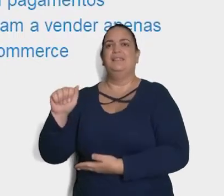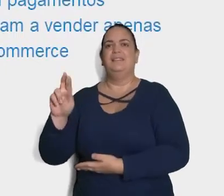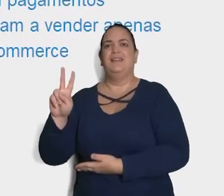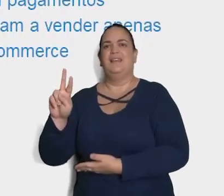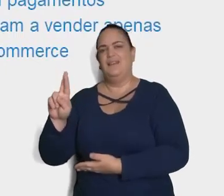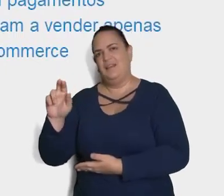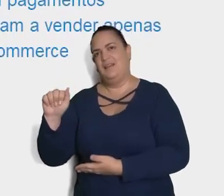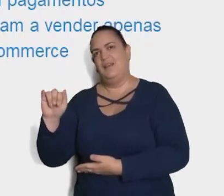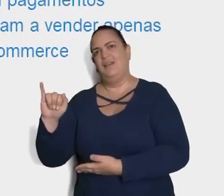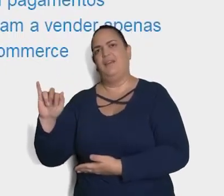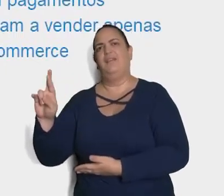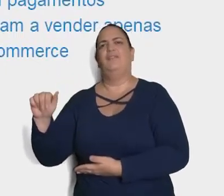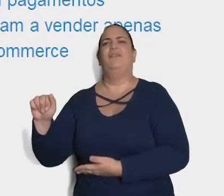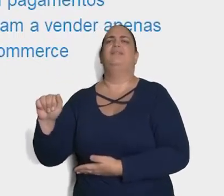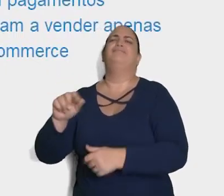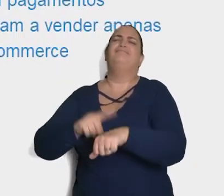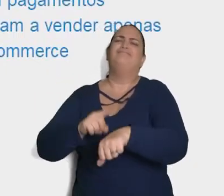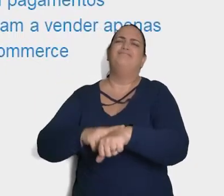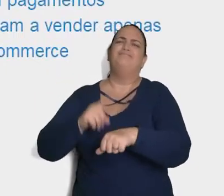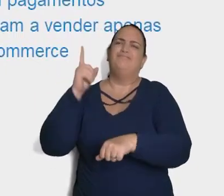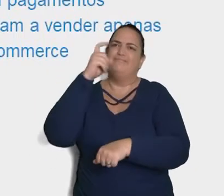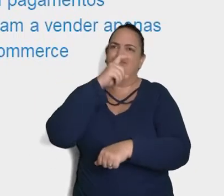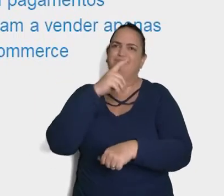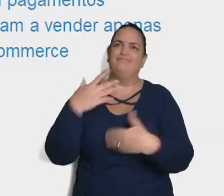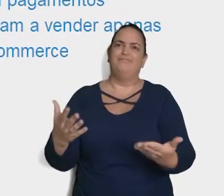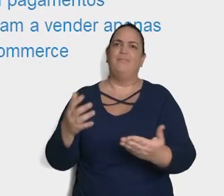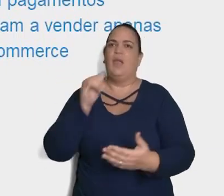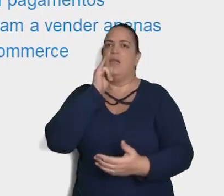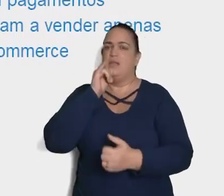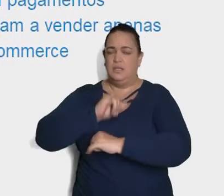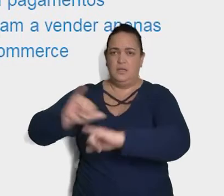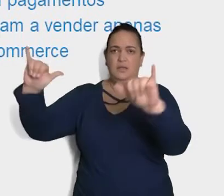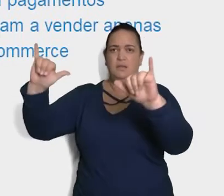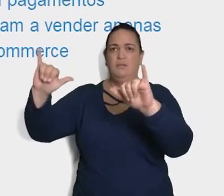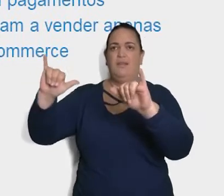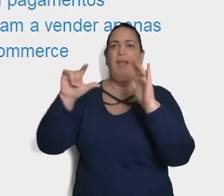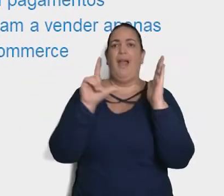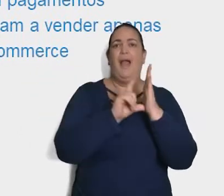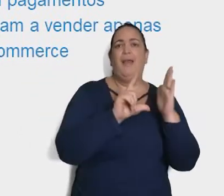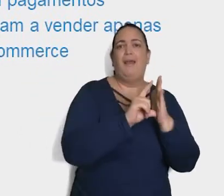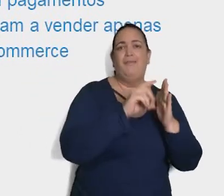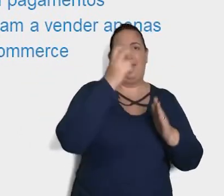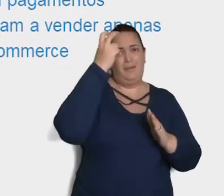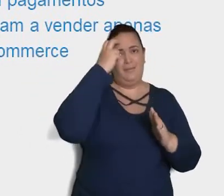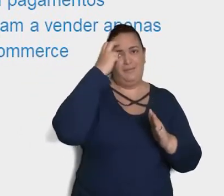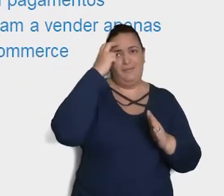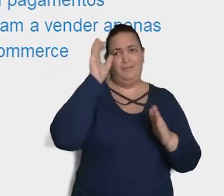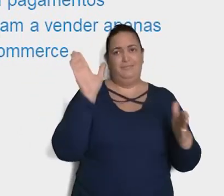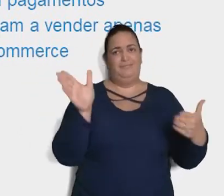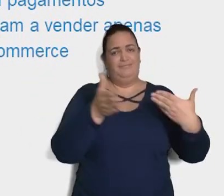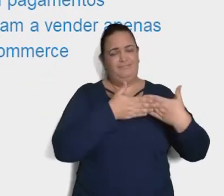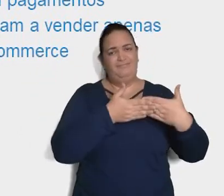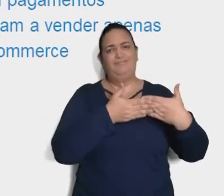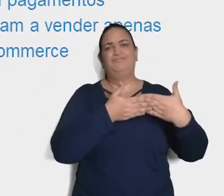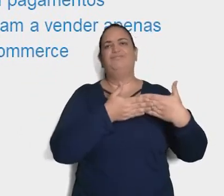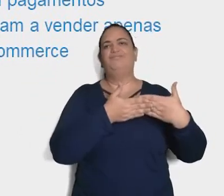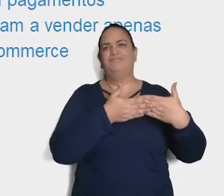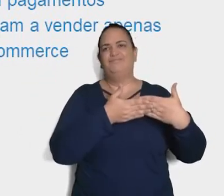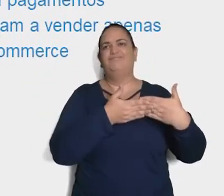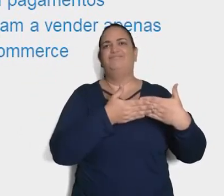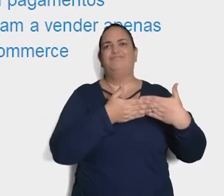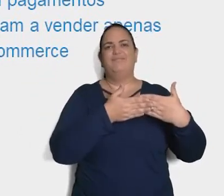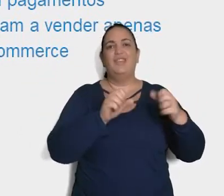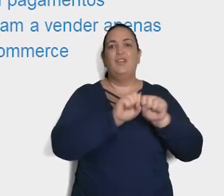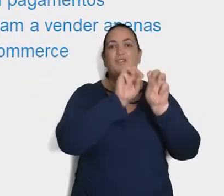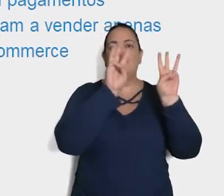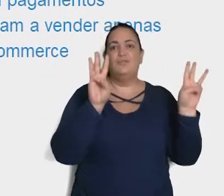essa notícia aqui. Livraria Cultura fecha sua última loja no Rio de Janeiro. A loja da cultura do